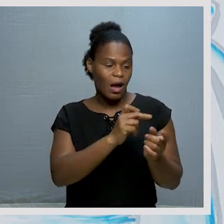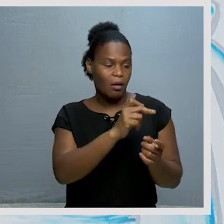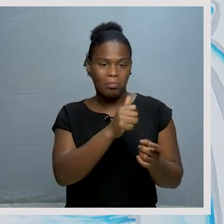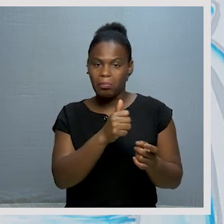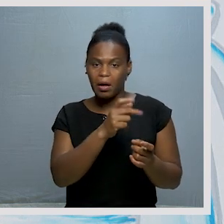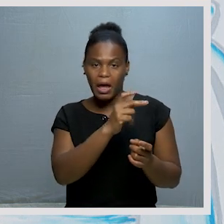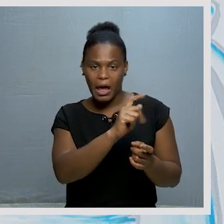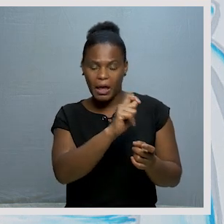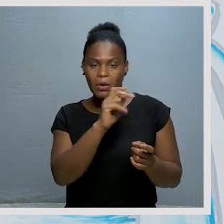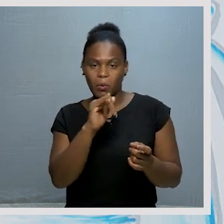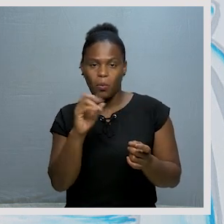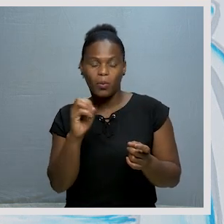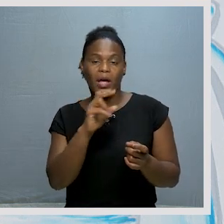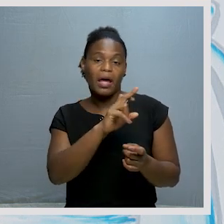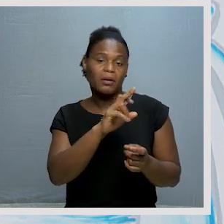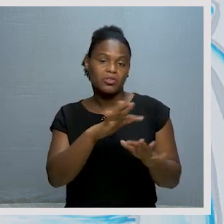fraco. R.